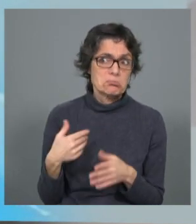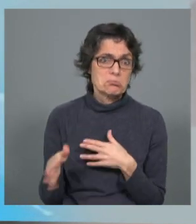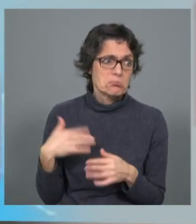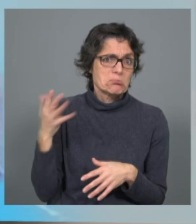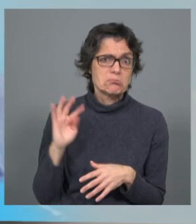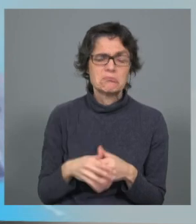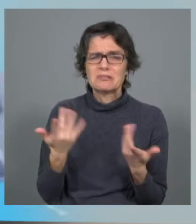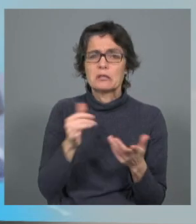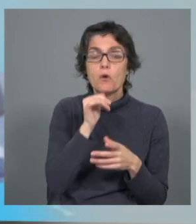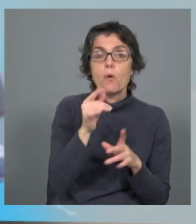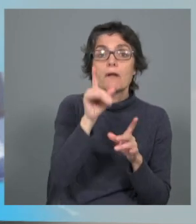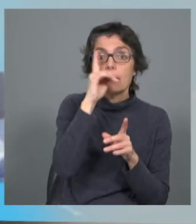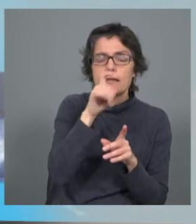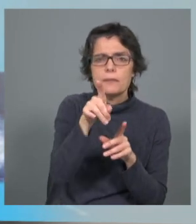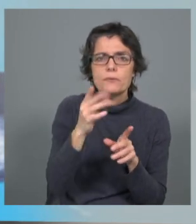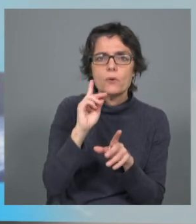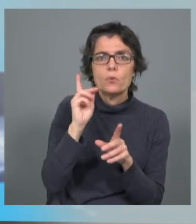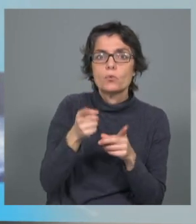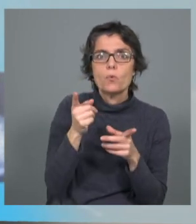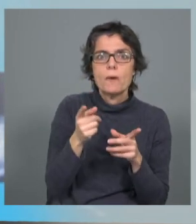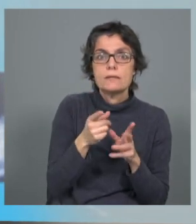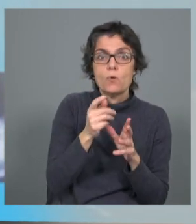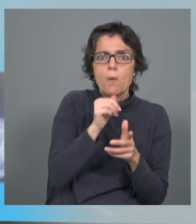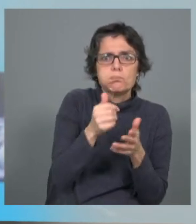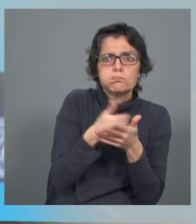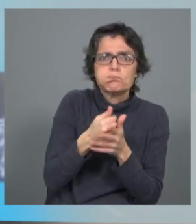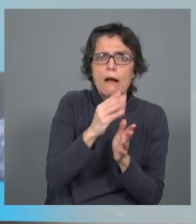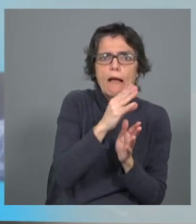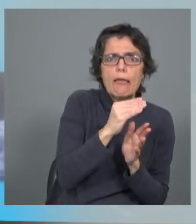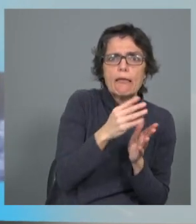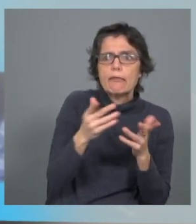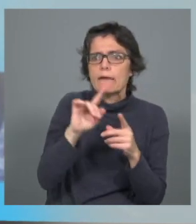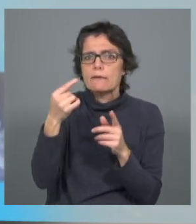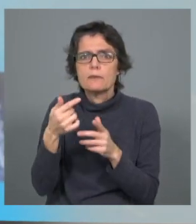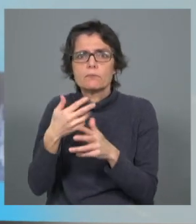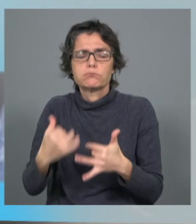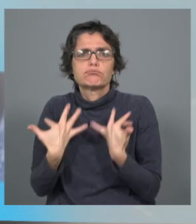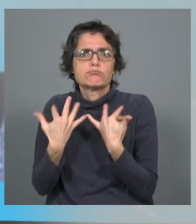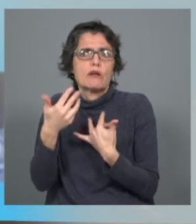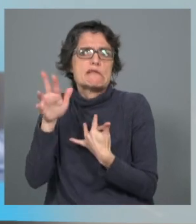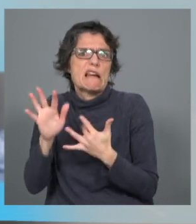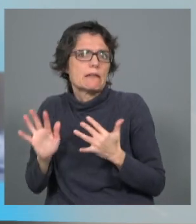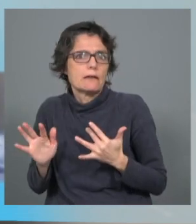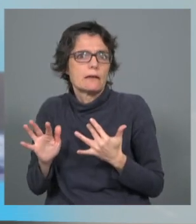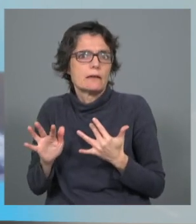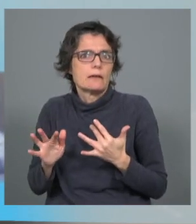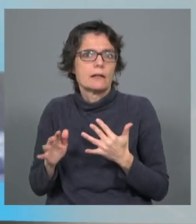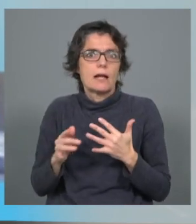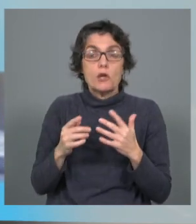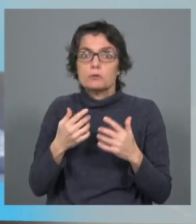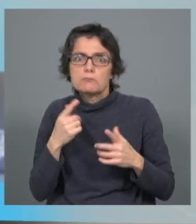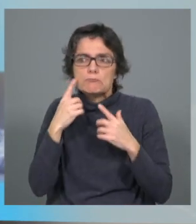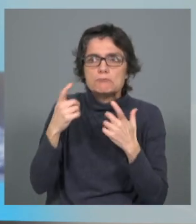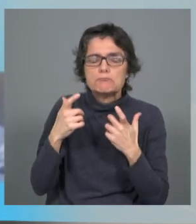na ordem das dezenas e as contaminações na ordem das centenas, de vez em quando aproximava-se ao milhar. E